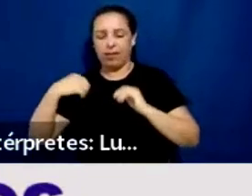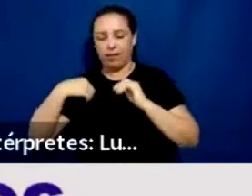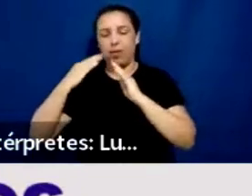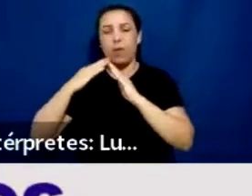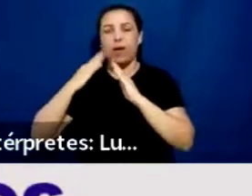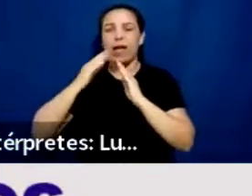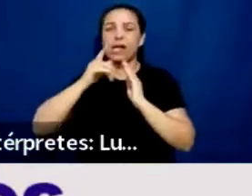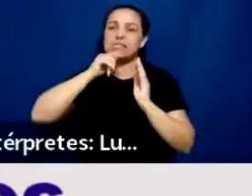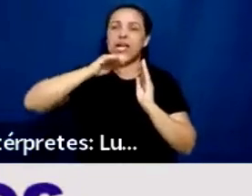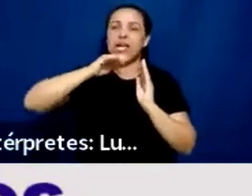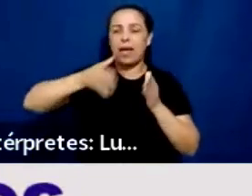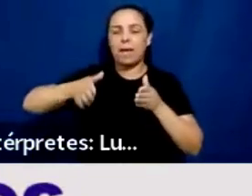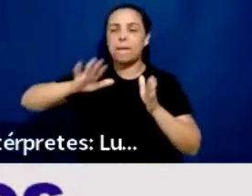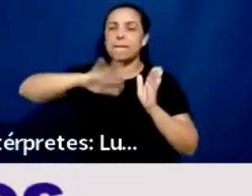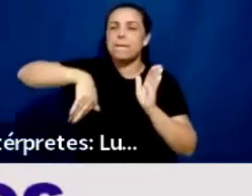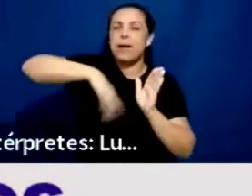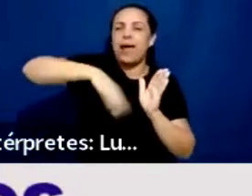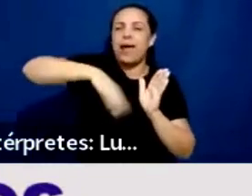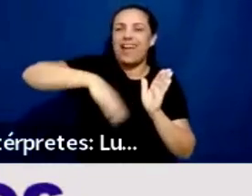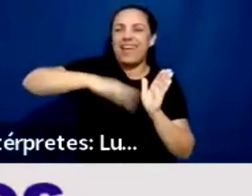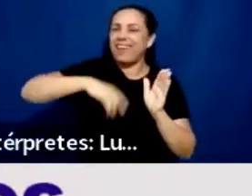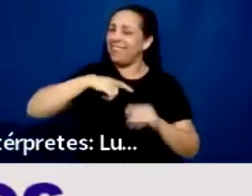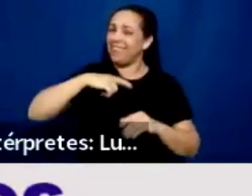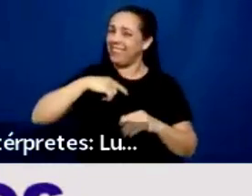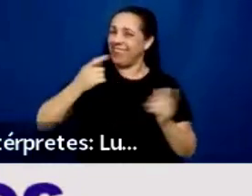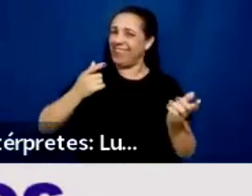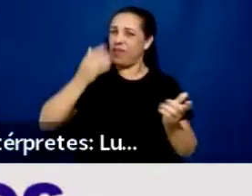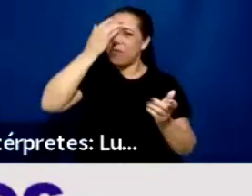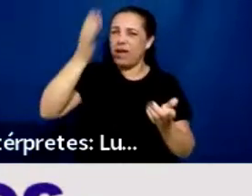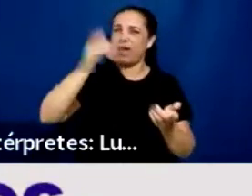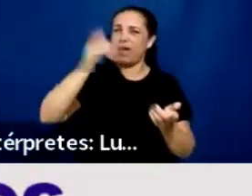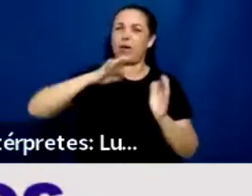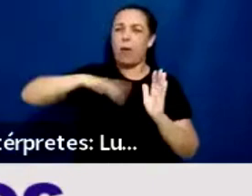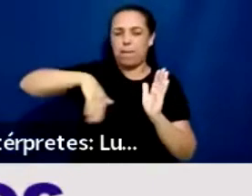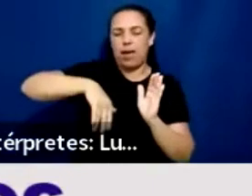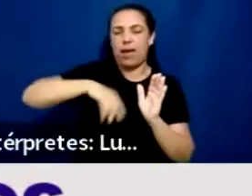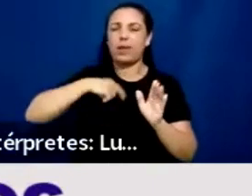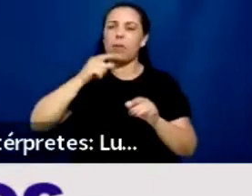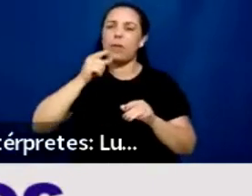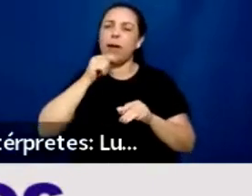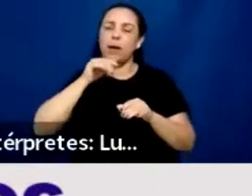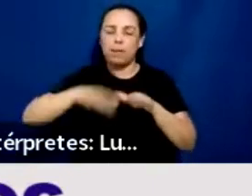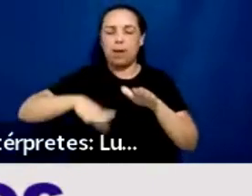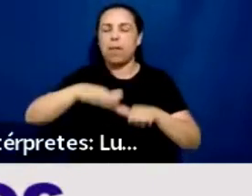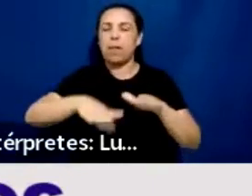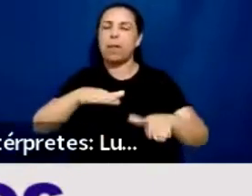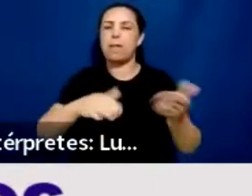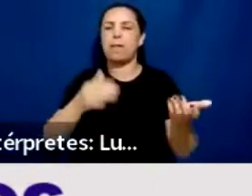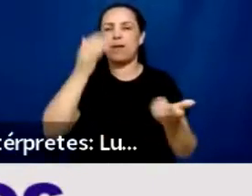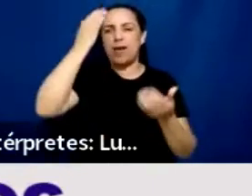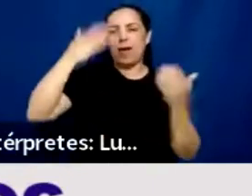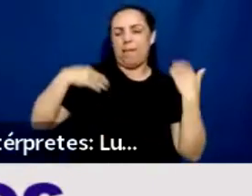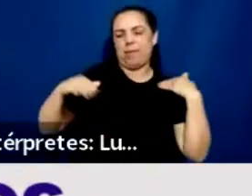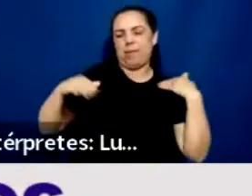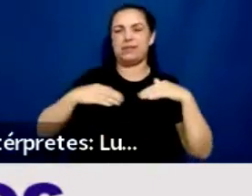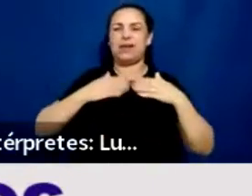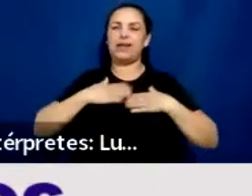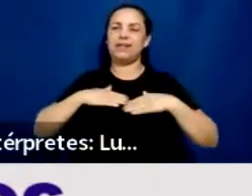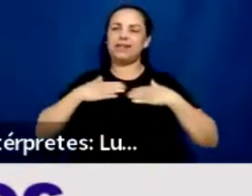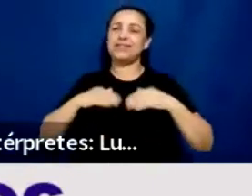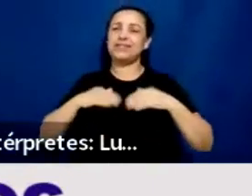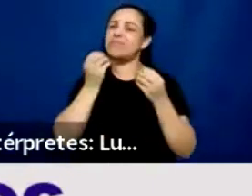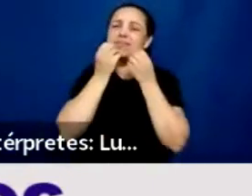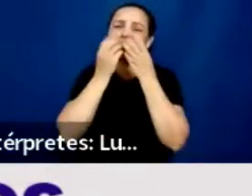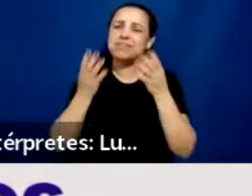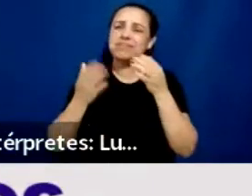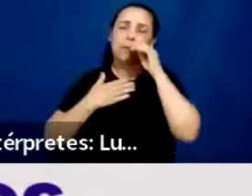na terra, banho de mar, mas hoje em dia muitas pessoas vivem em grandes cidades, nem veem a luz do sol, não colocam os pés na terra,